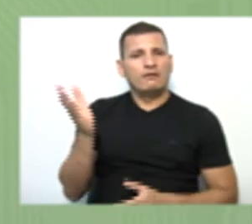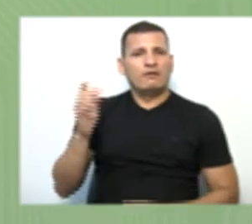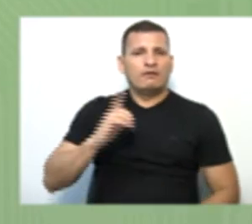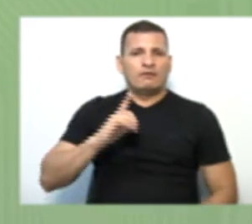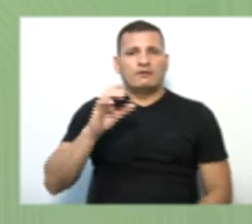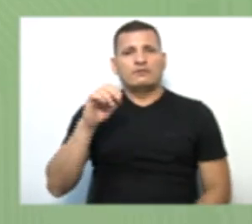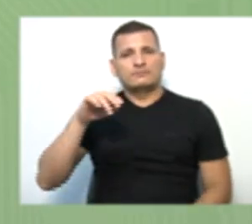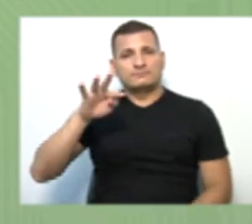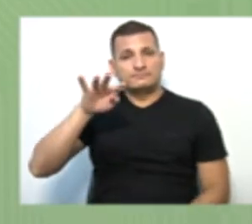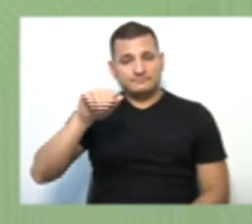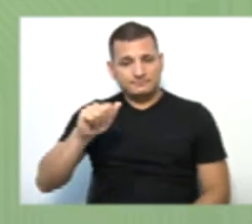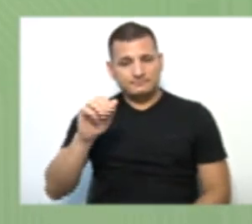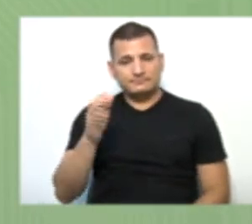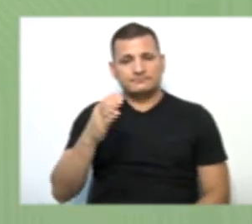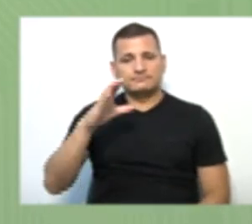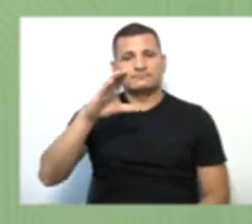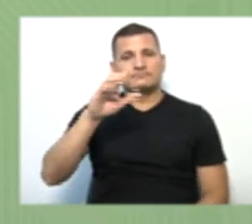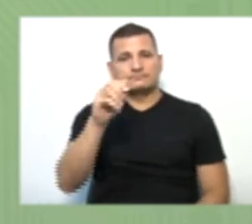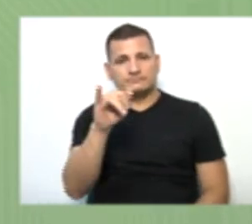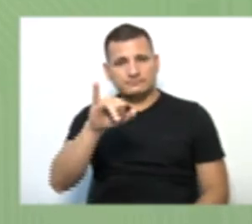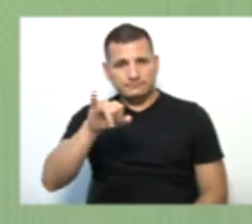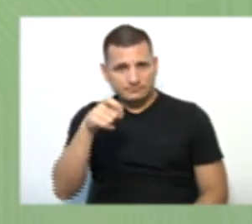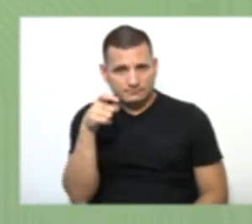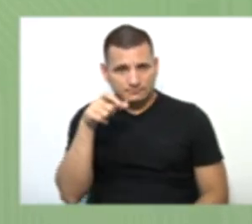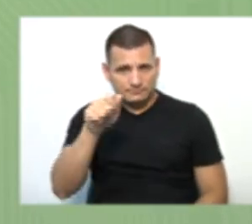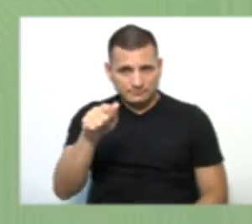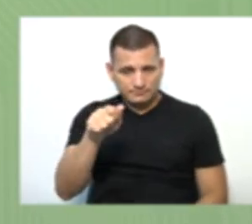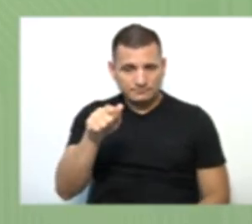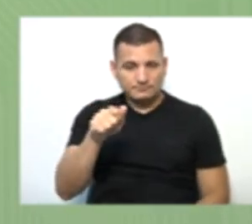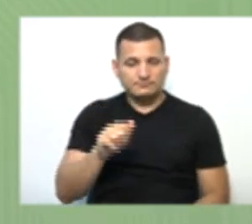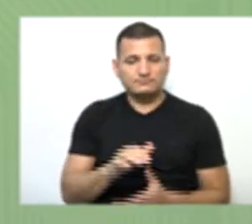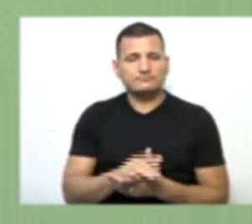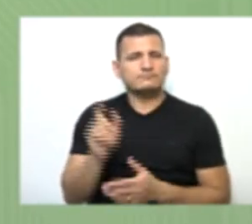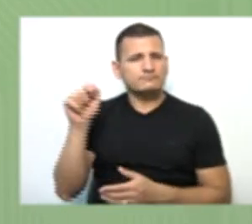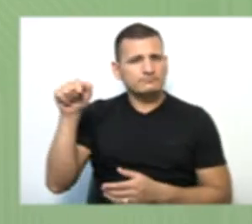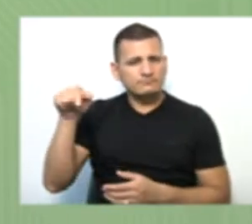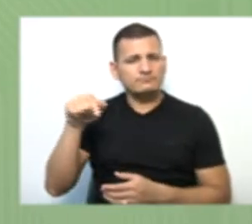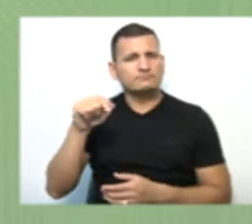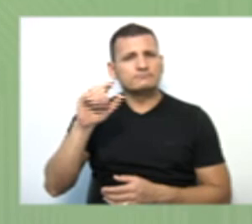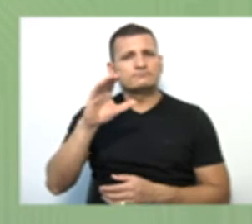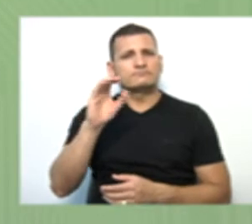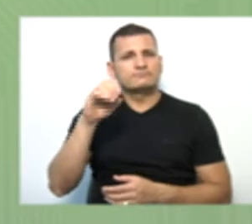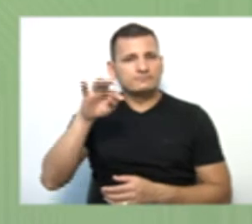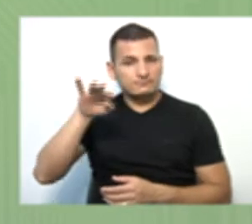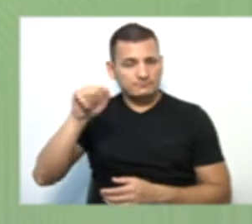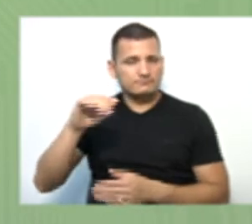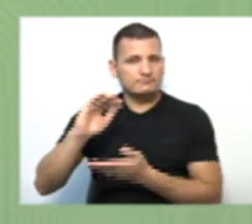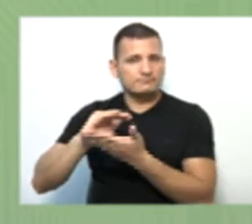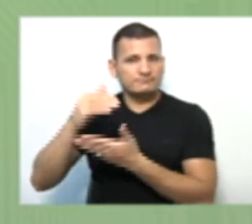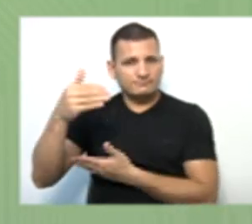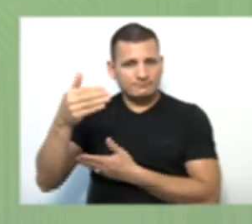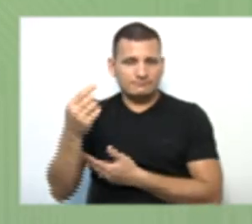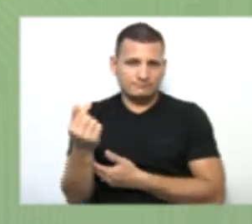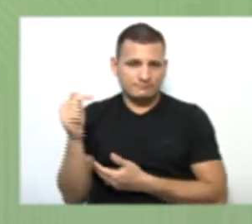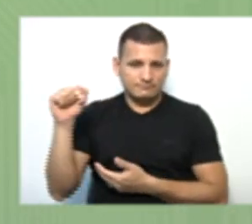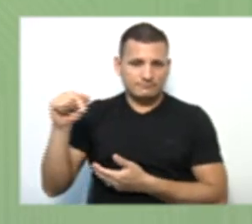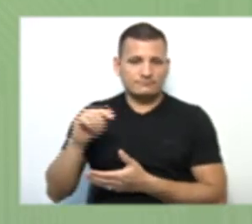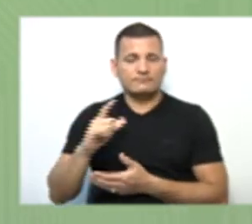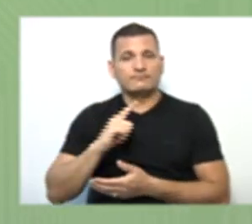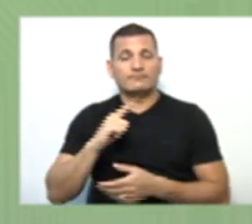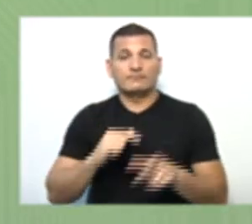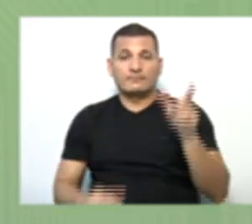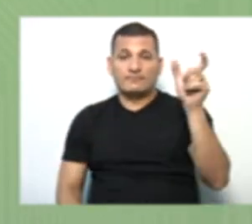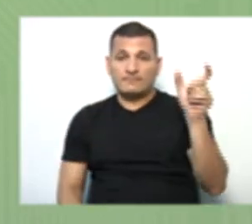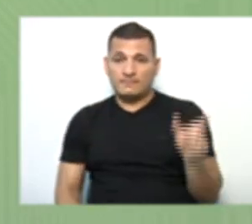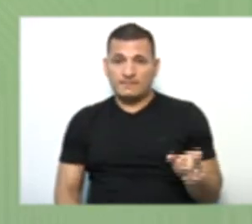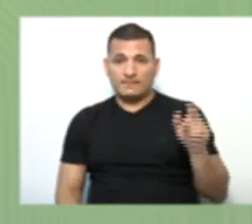Conta caixa e equivalentes de caixa. Então, nessa conta, nós temos do lado esquerdo